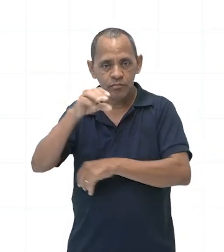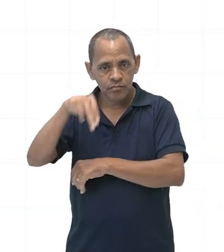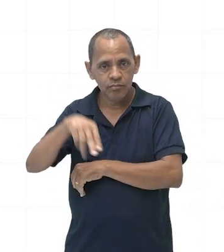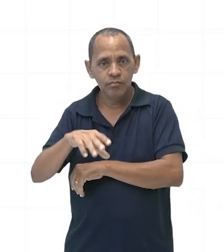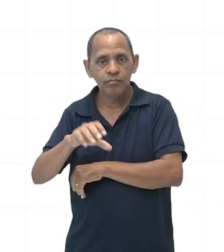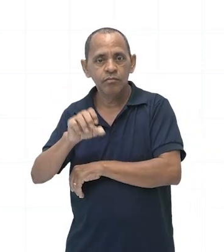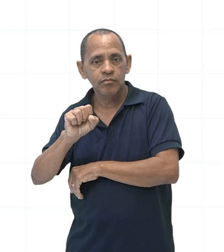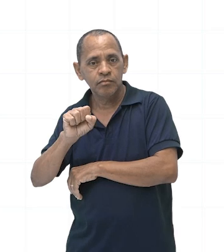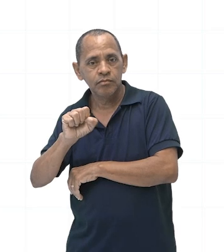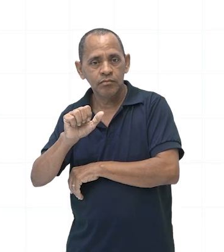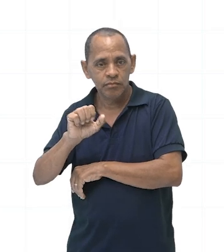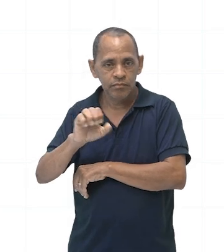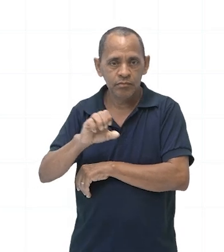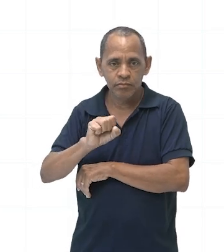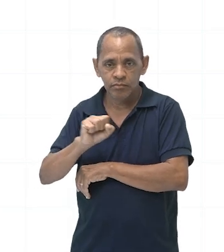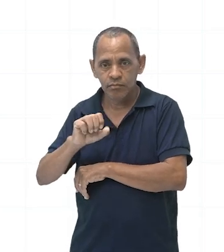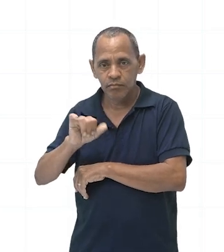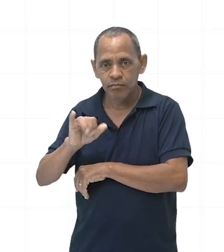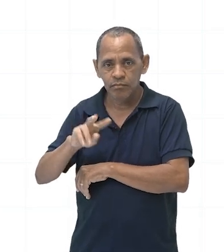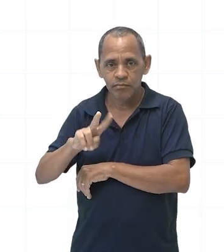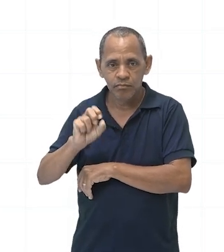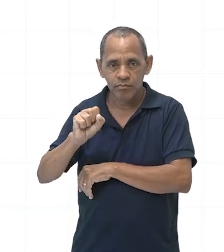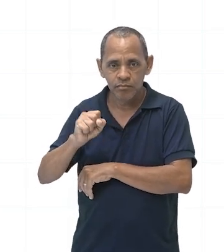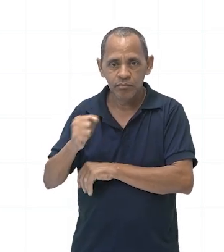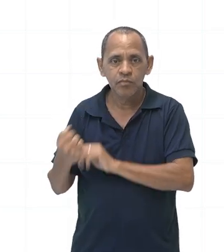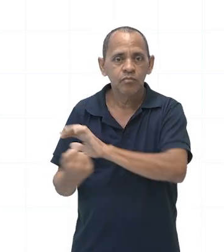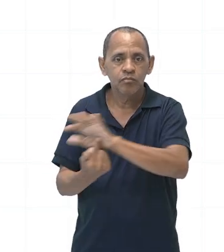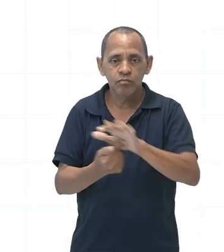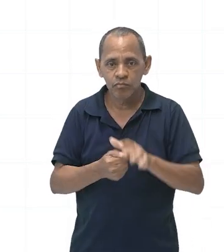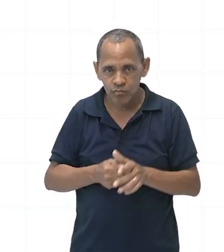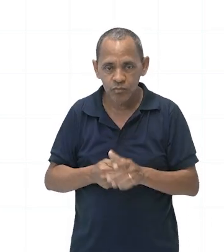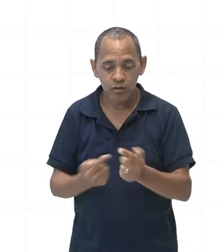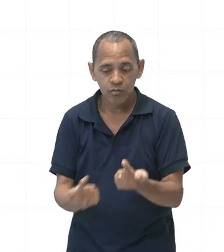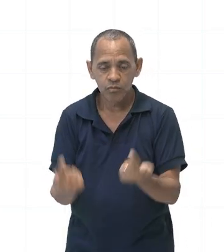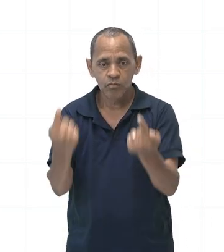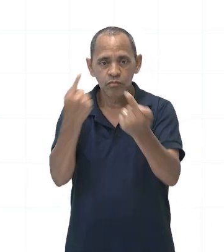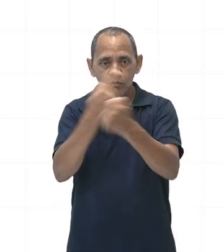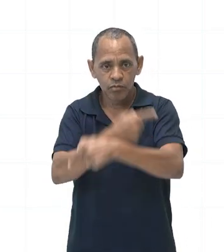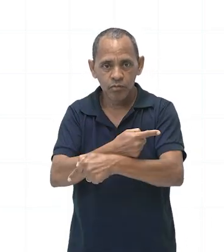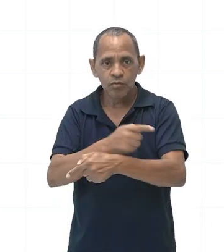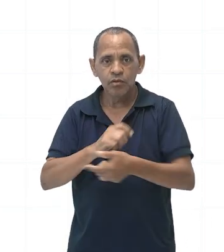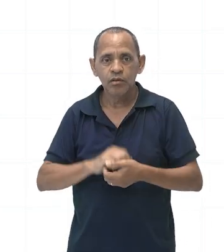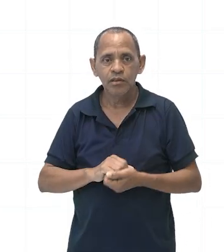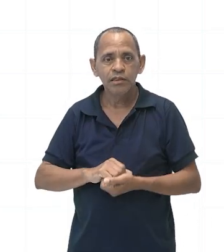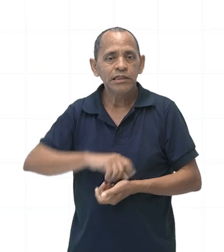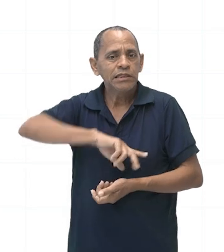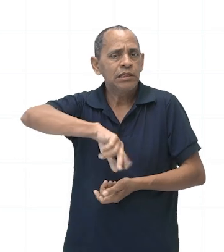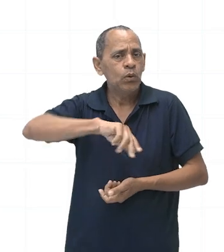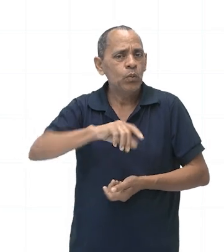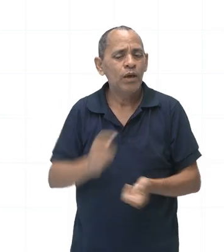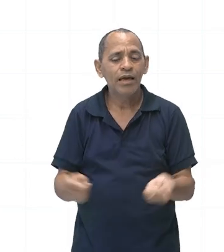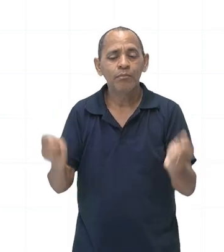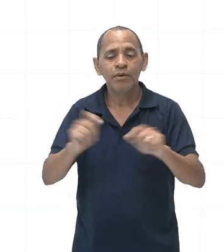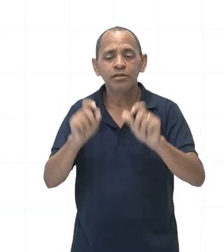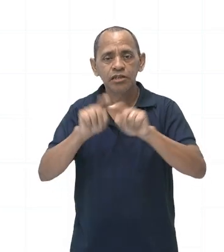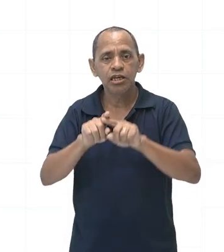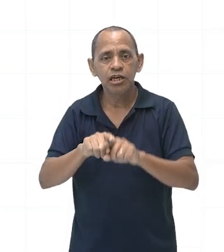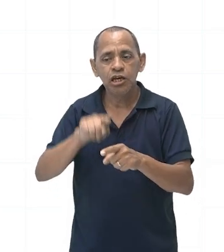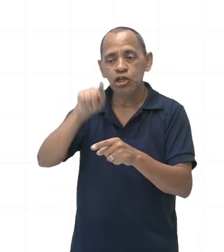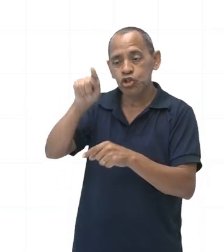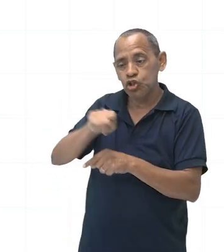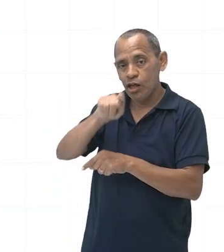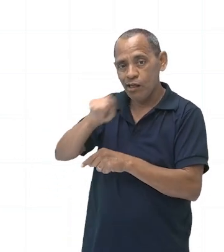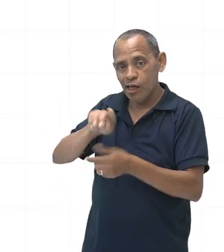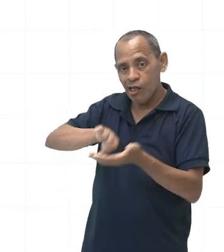concessivas, que expressam um fato contrário, mas não capaz de anular o que foi estabelecido